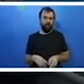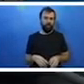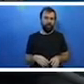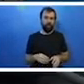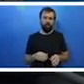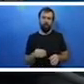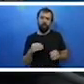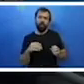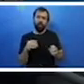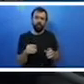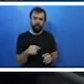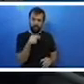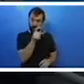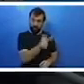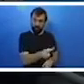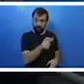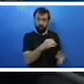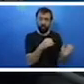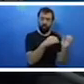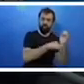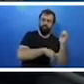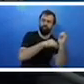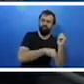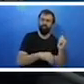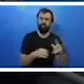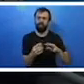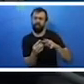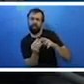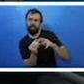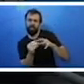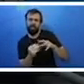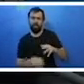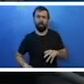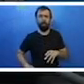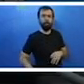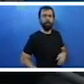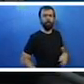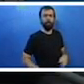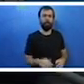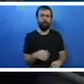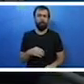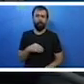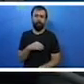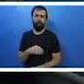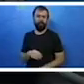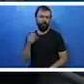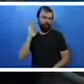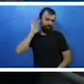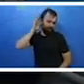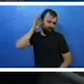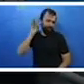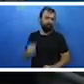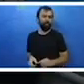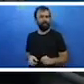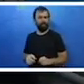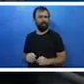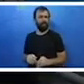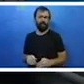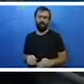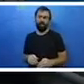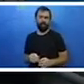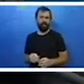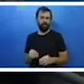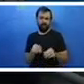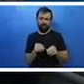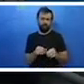começou a esconder pó de ouro embaixo da unha, no bolso, até da orelha. Onde cabia o